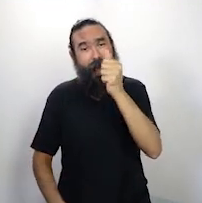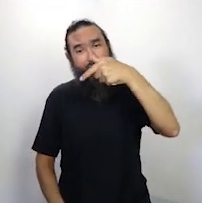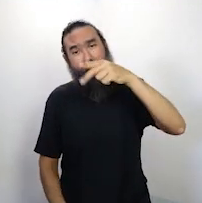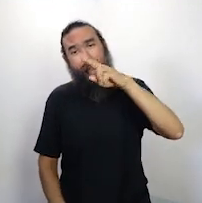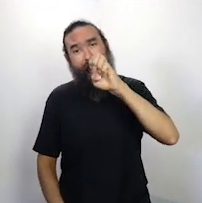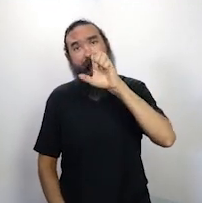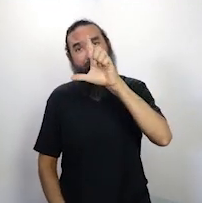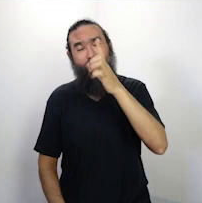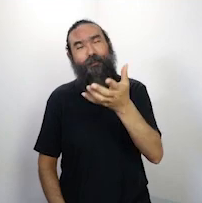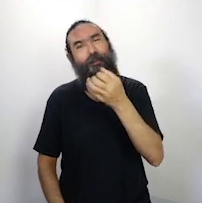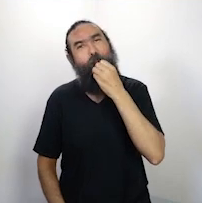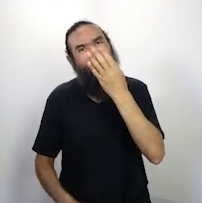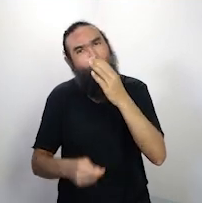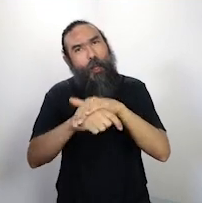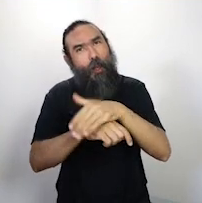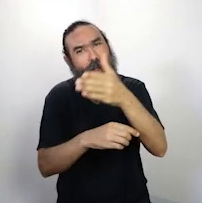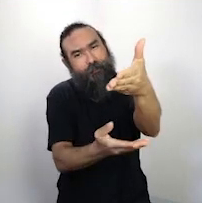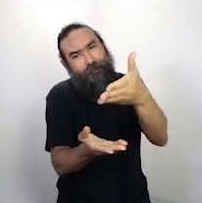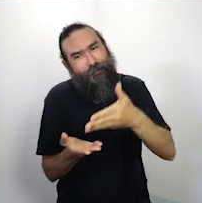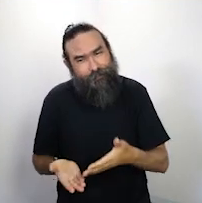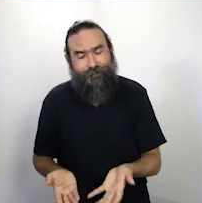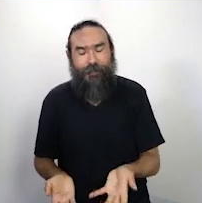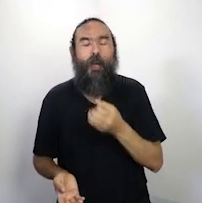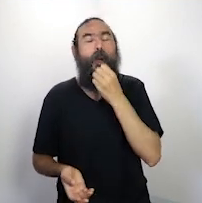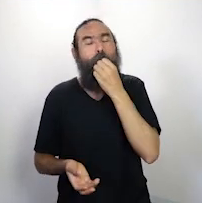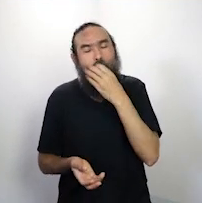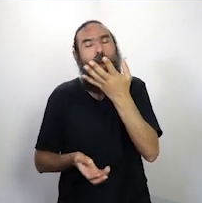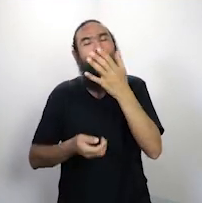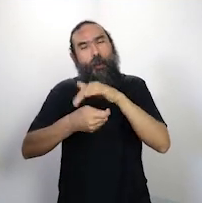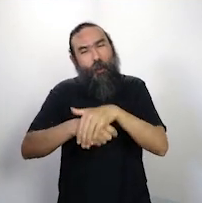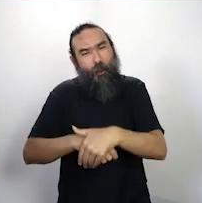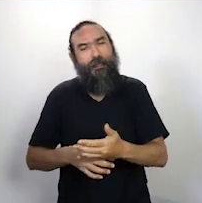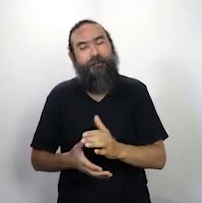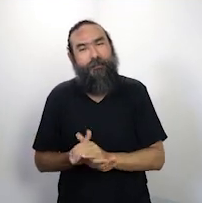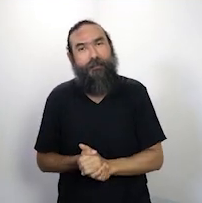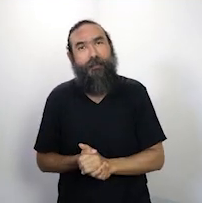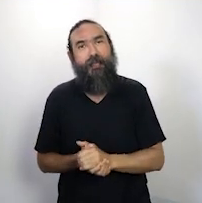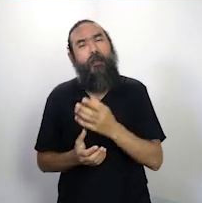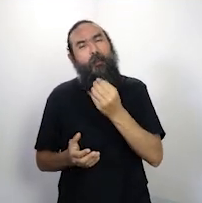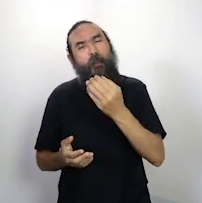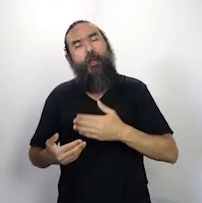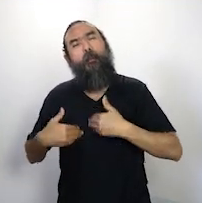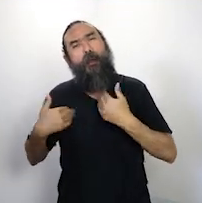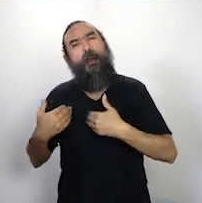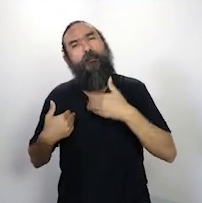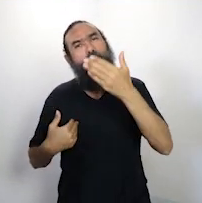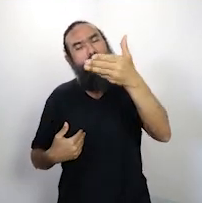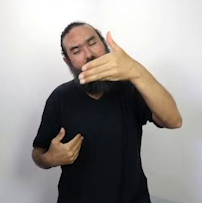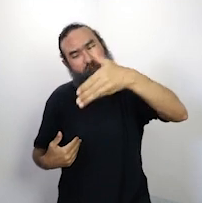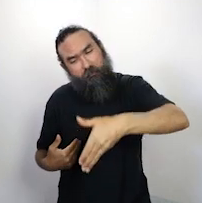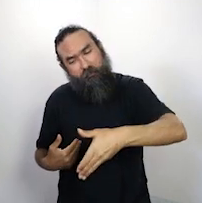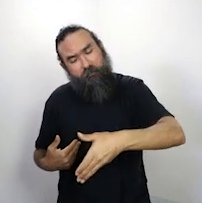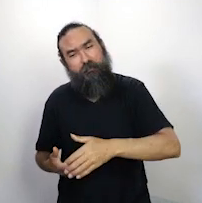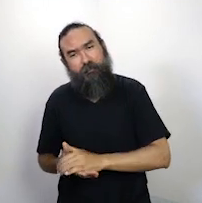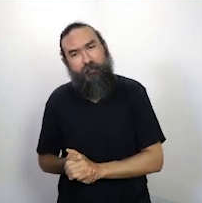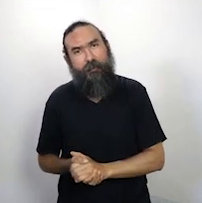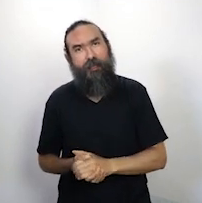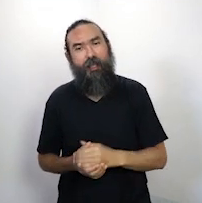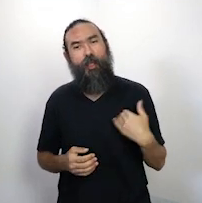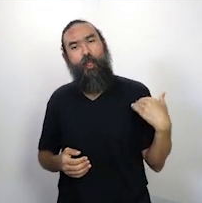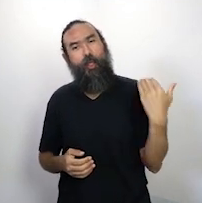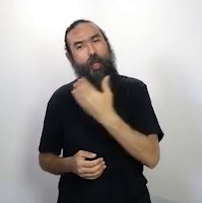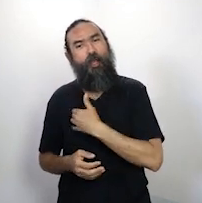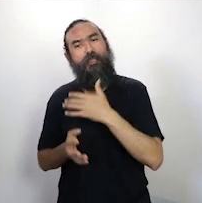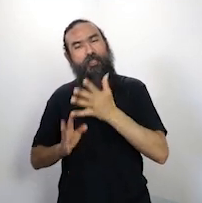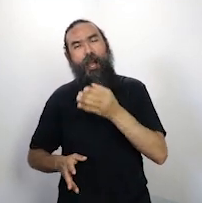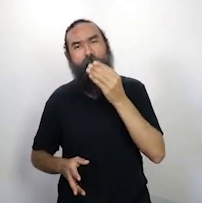noite. Bem-vinda. Boa noite, Narelle. Boa noite. É um grande prazer ter você aqui conosco, a gente, né, que já viu tantas